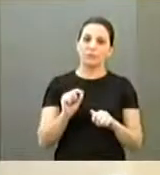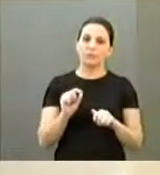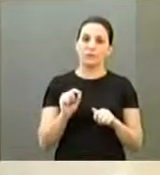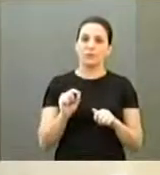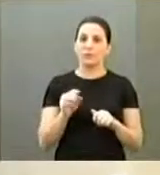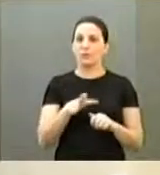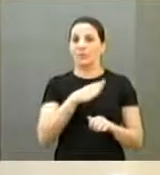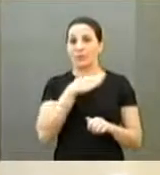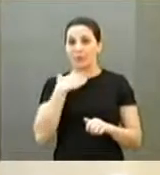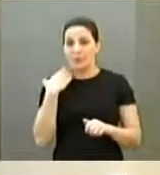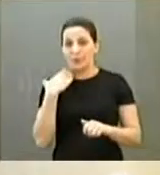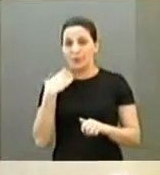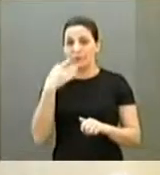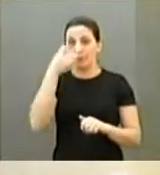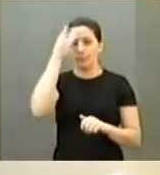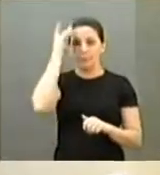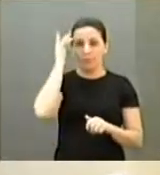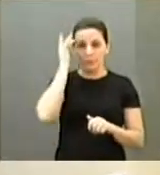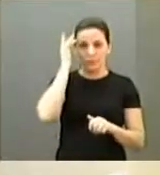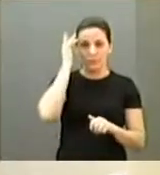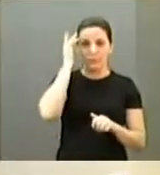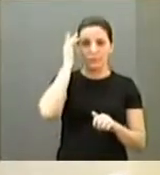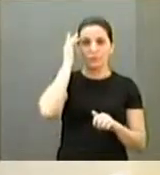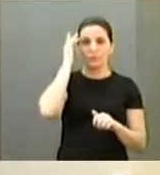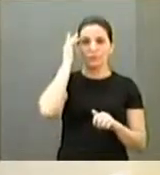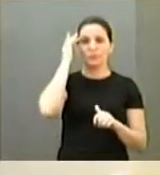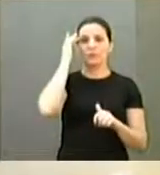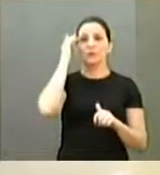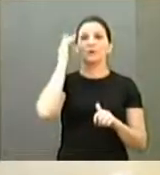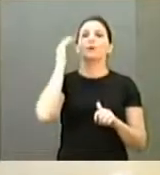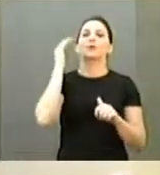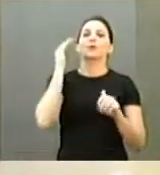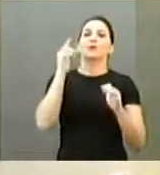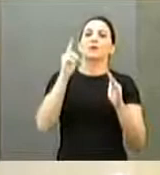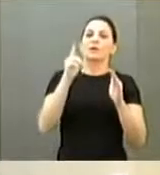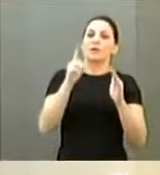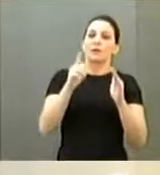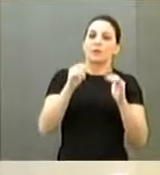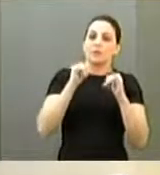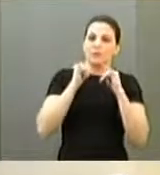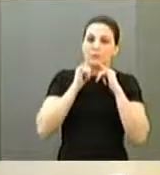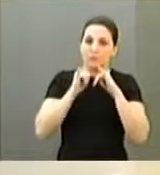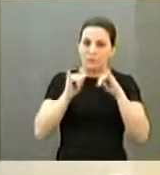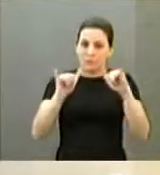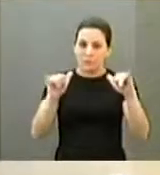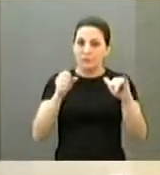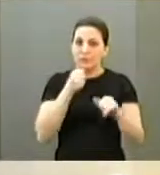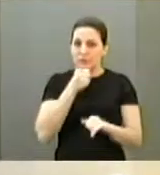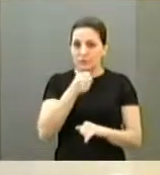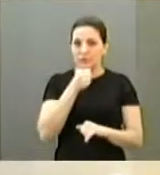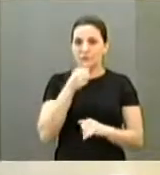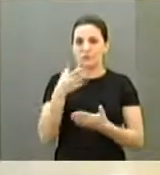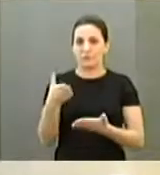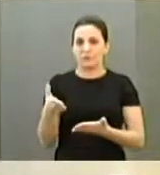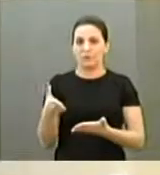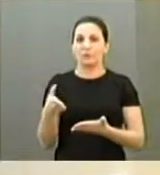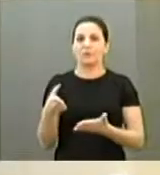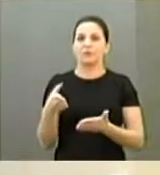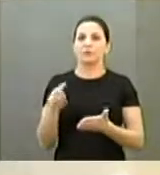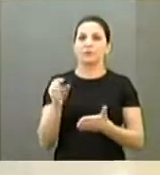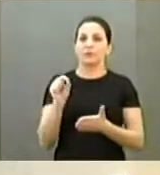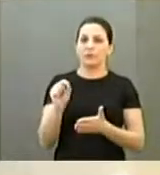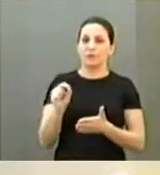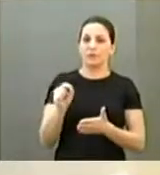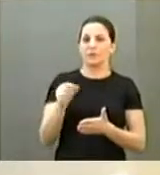ter morrido um profissional de jornalismo numa manifestação, assim como de ter sido amarrado um